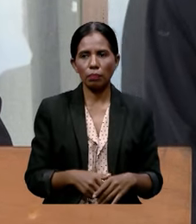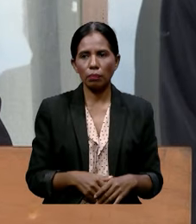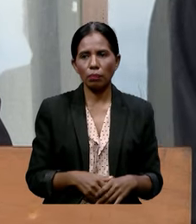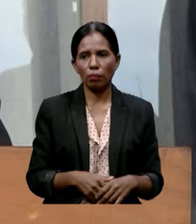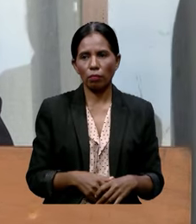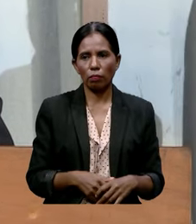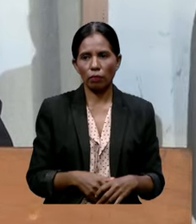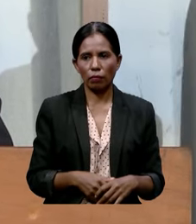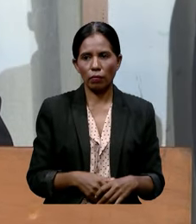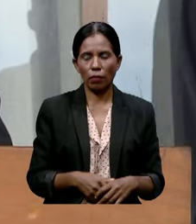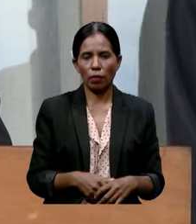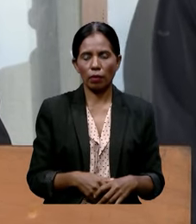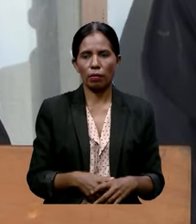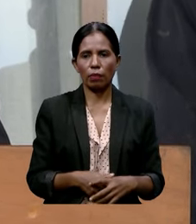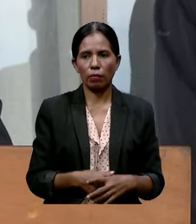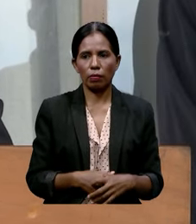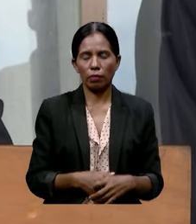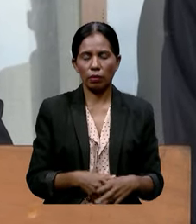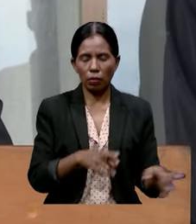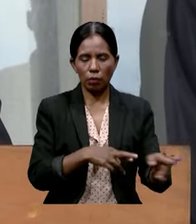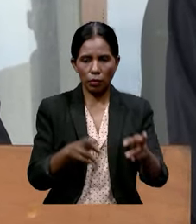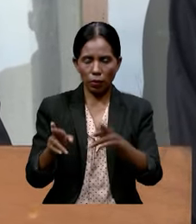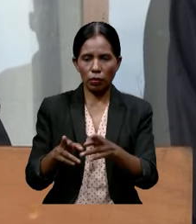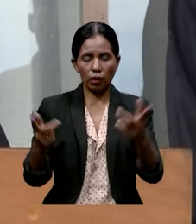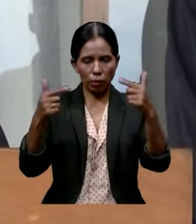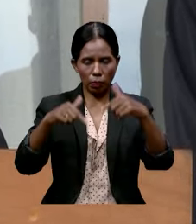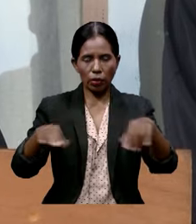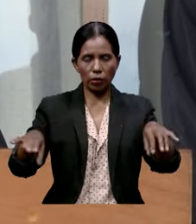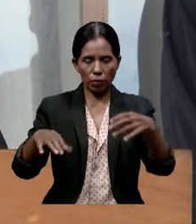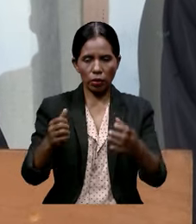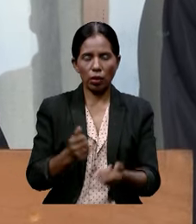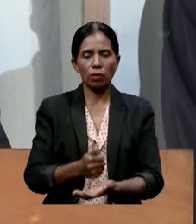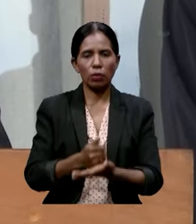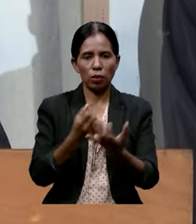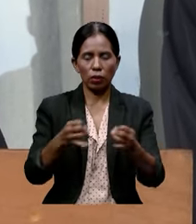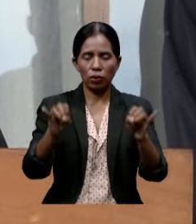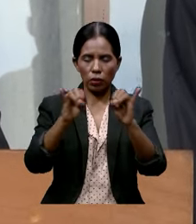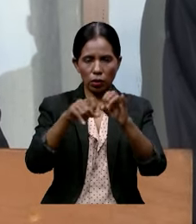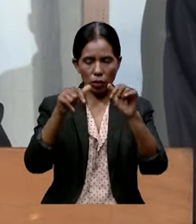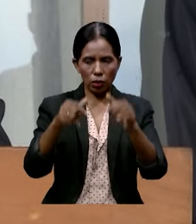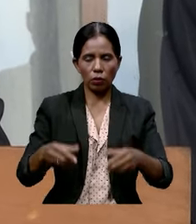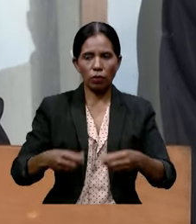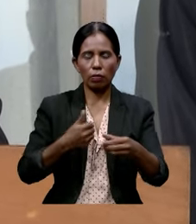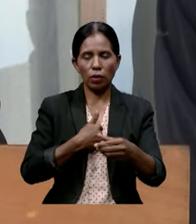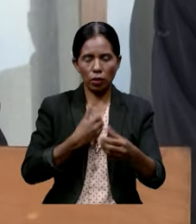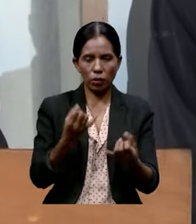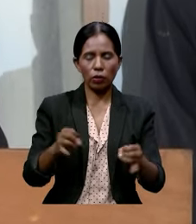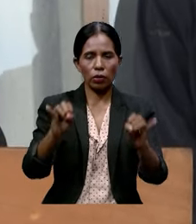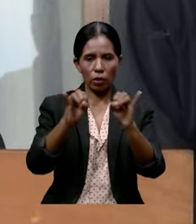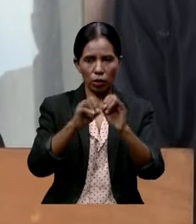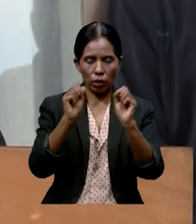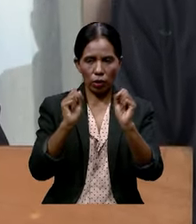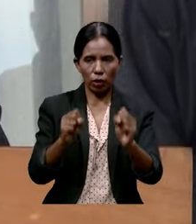altura né russo e me pronto a mais servir instituição ele né e me pronto a foi me ama instituição ele né para